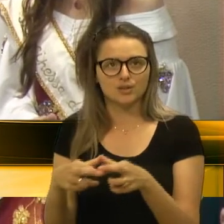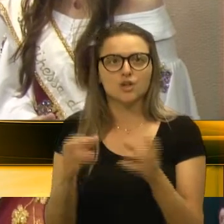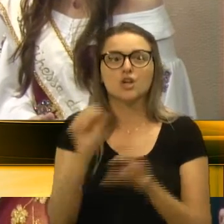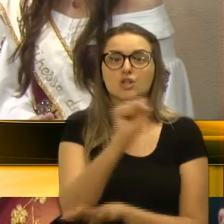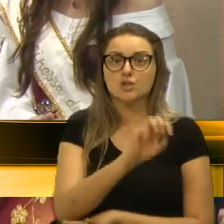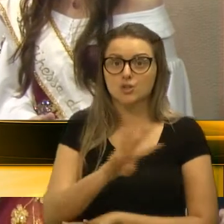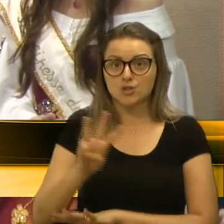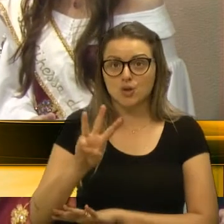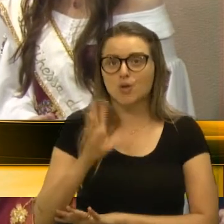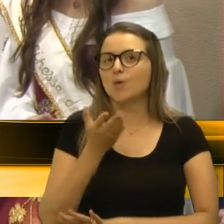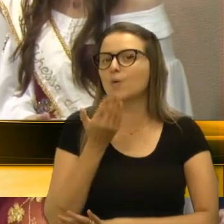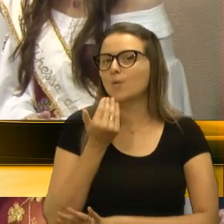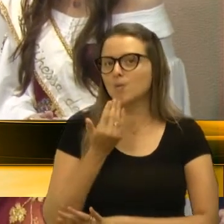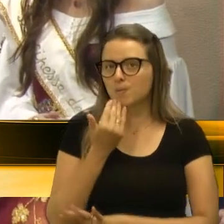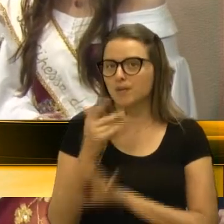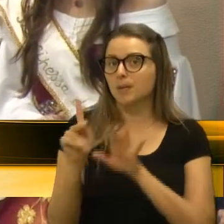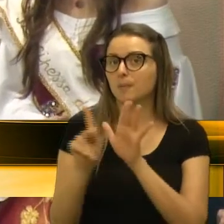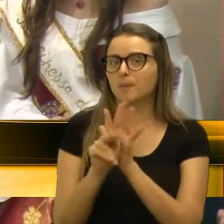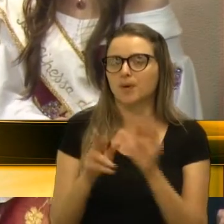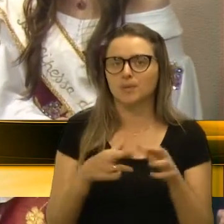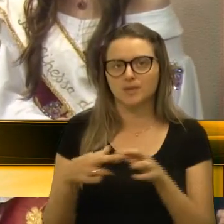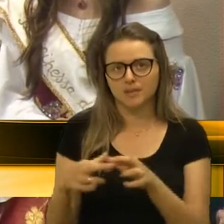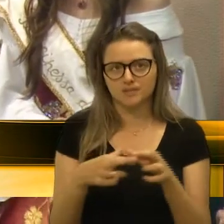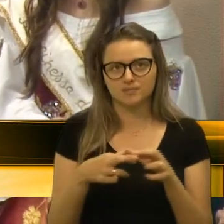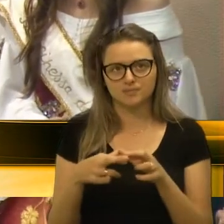shows, gastronomia típica, uma